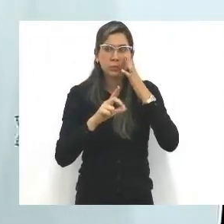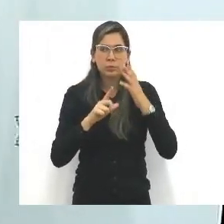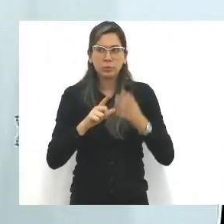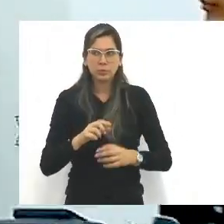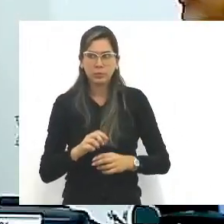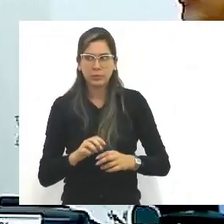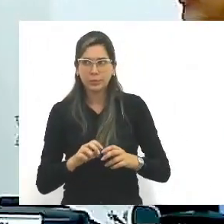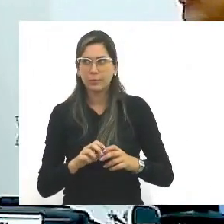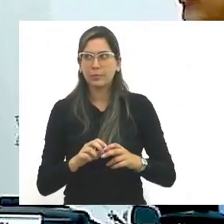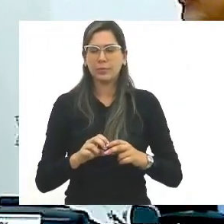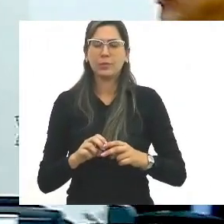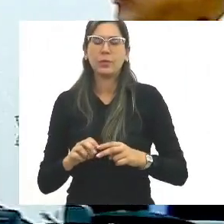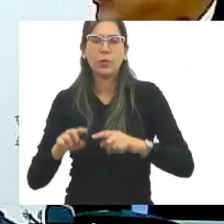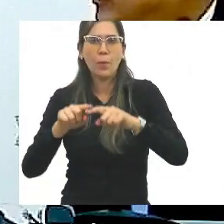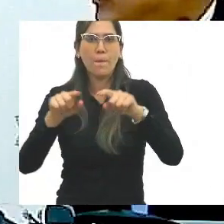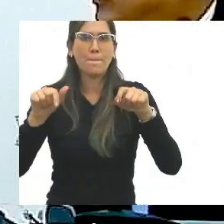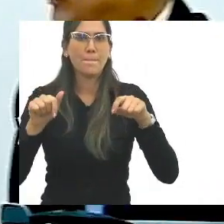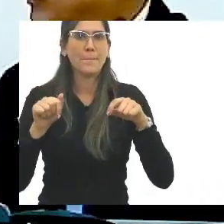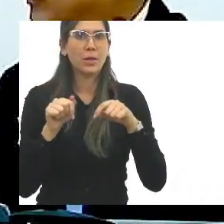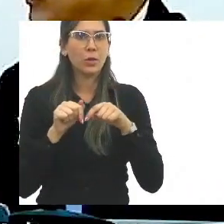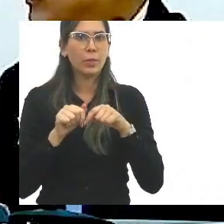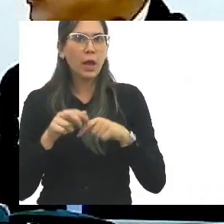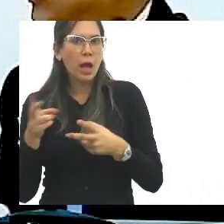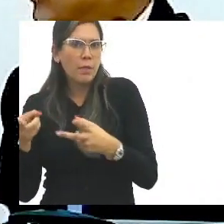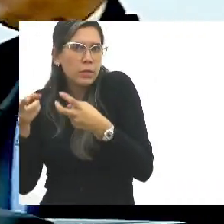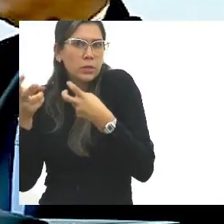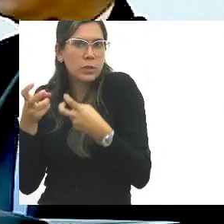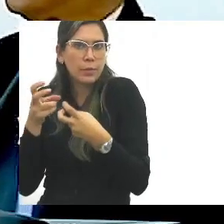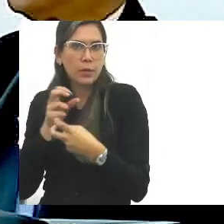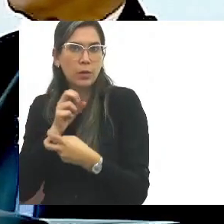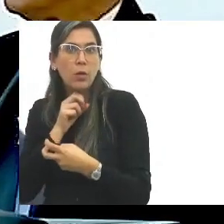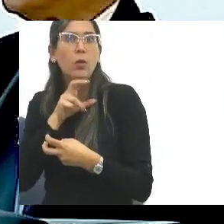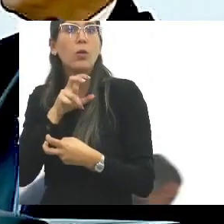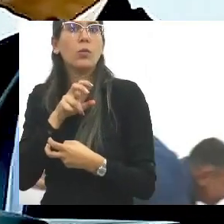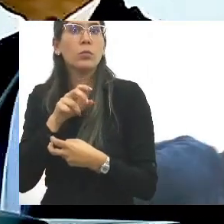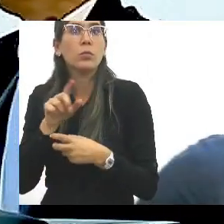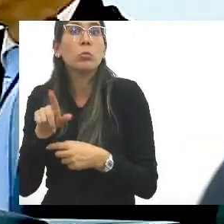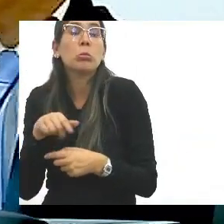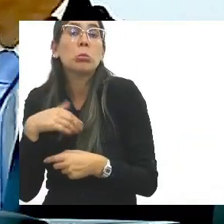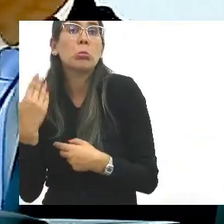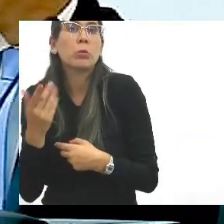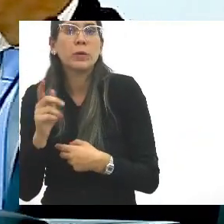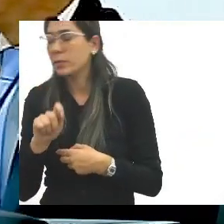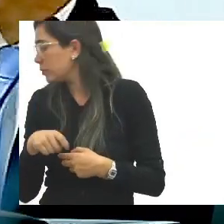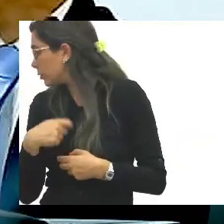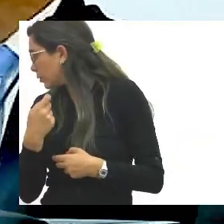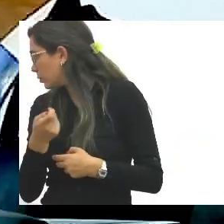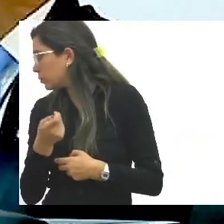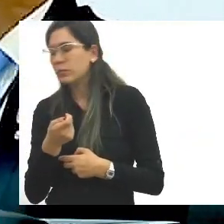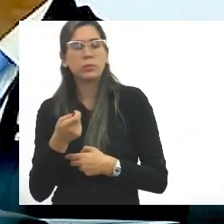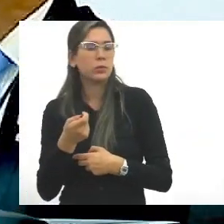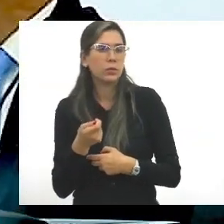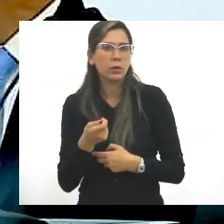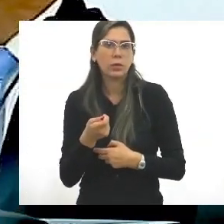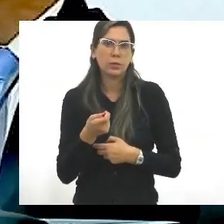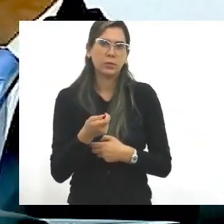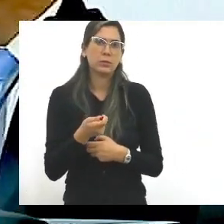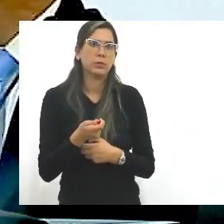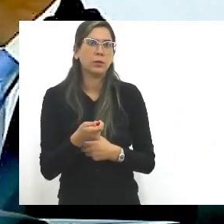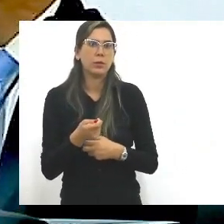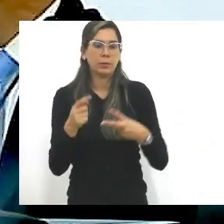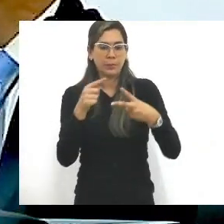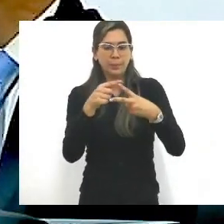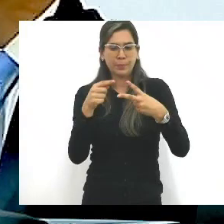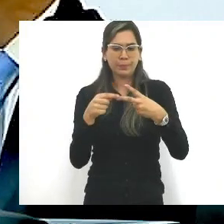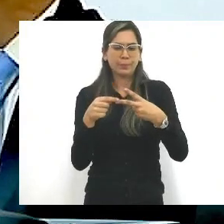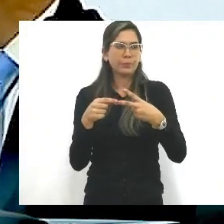de repente, você vê a pessoa engasgada. Quais são os sinais de uma pessoa engasgada? Ok? Lembrando que são duas